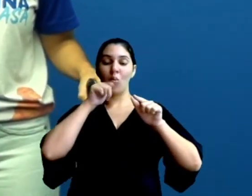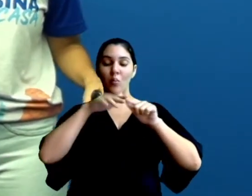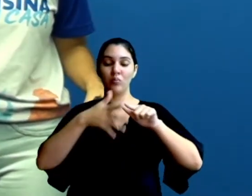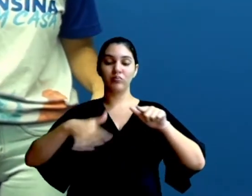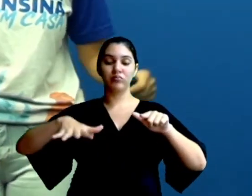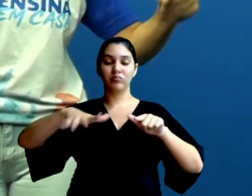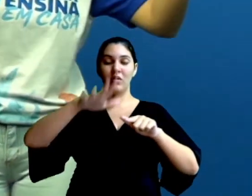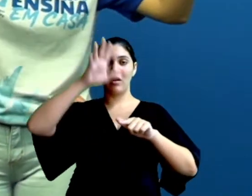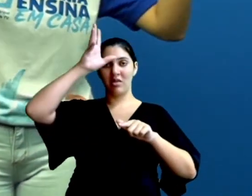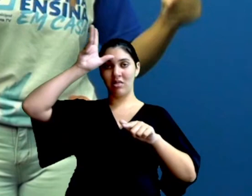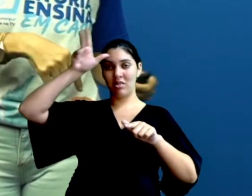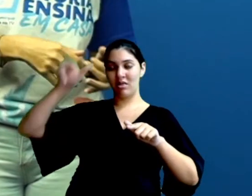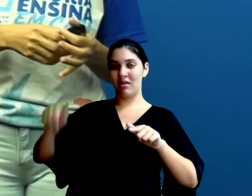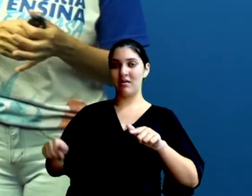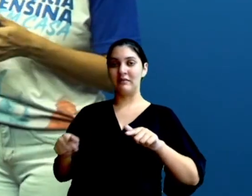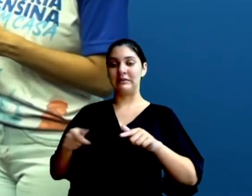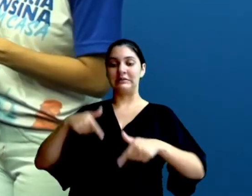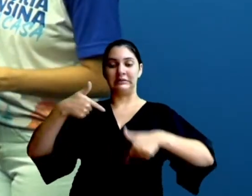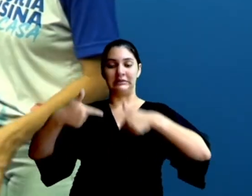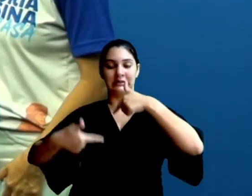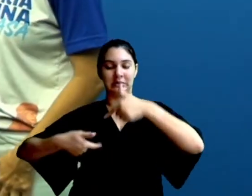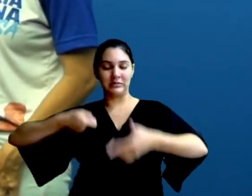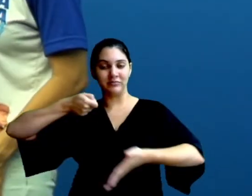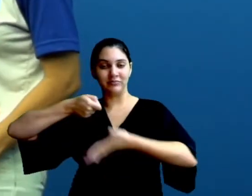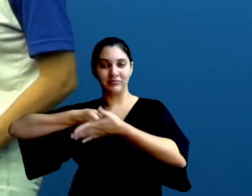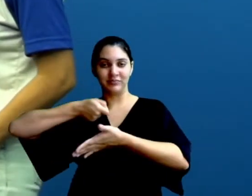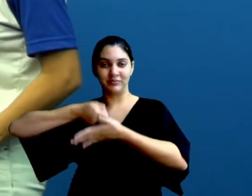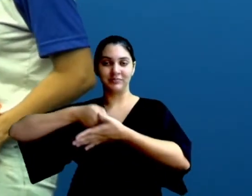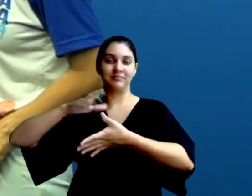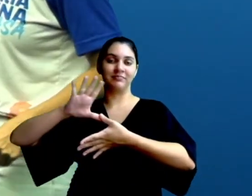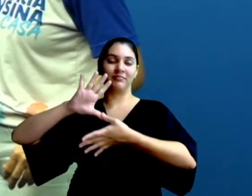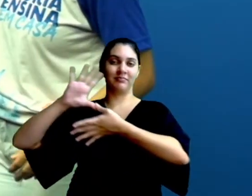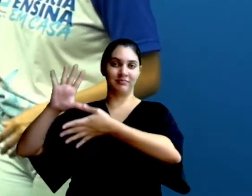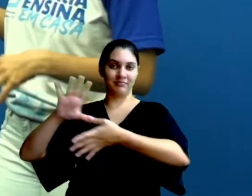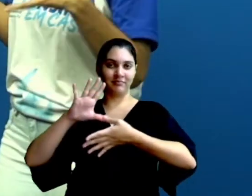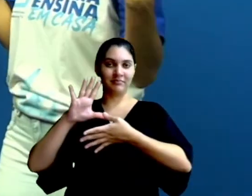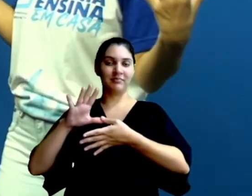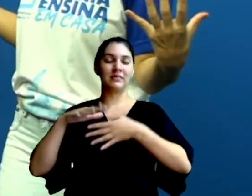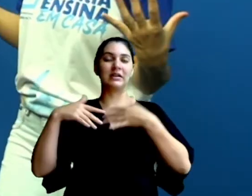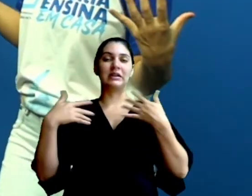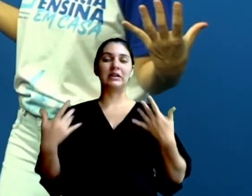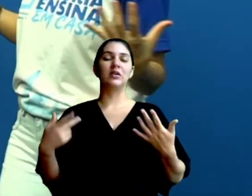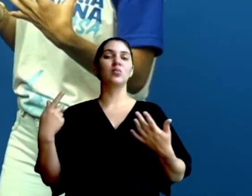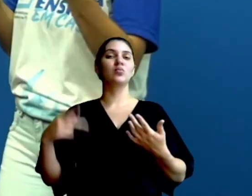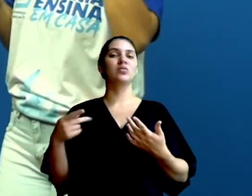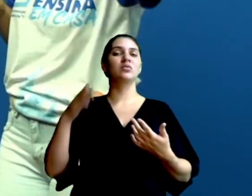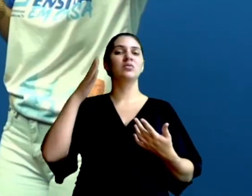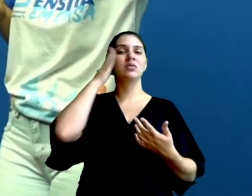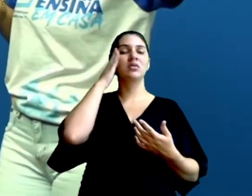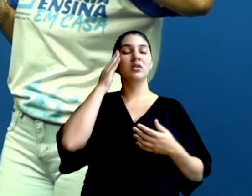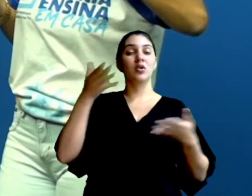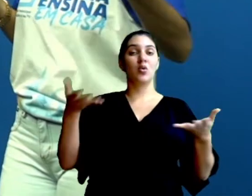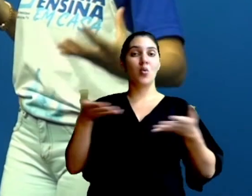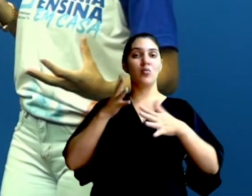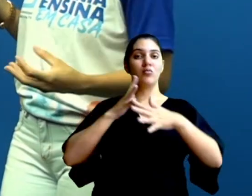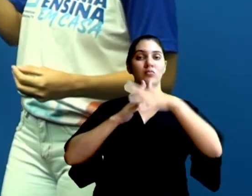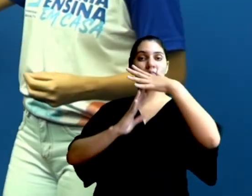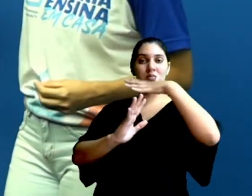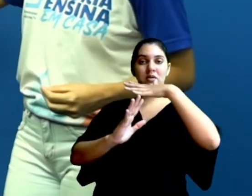africano para o trabalho forçado na América. Então é isso que a gente entende hoje por